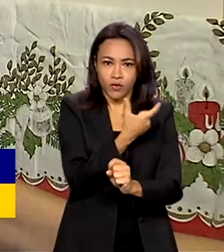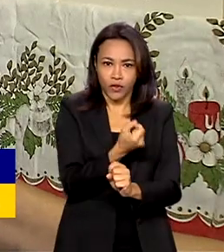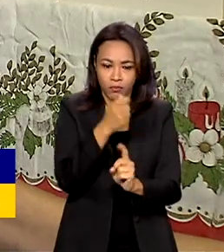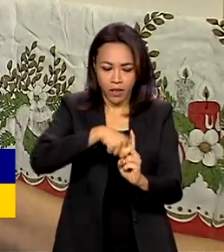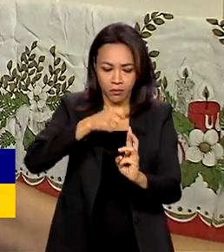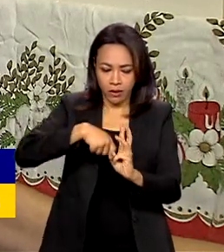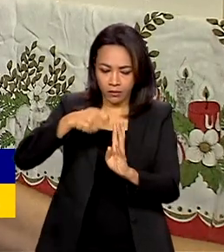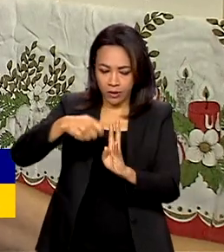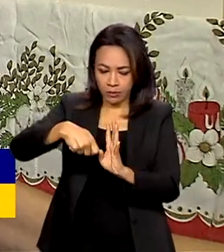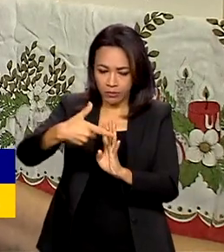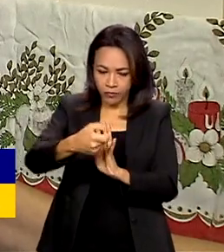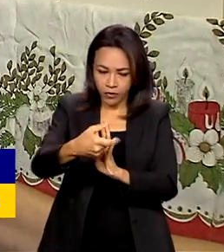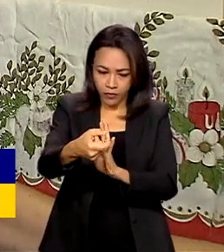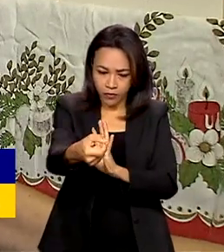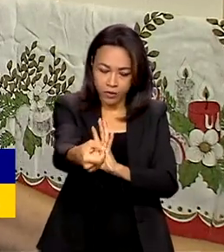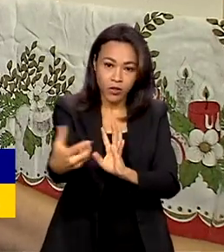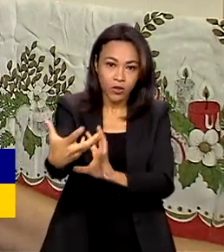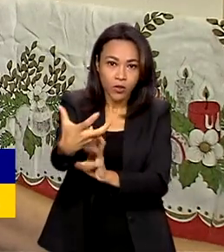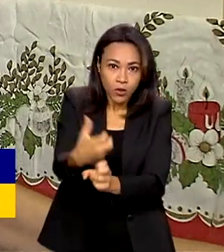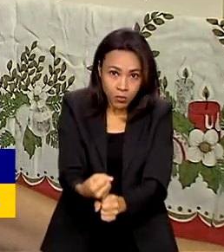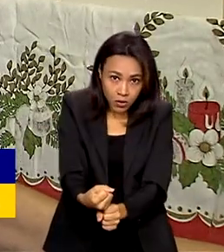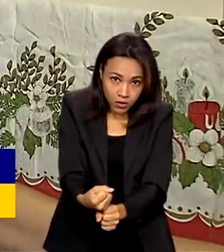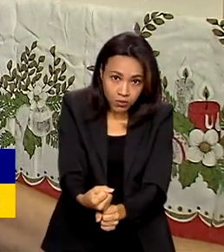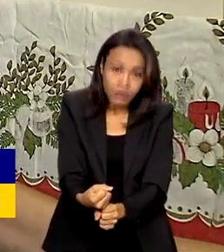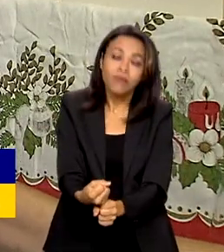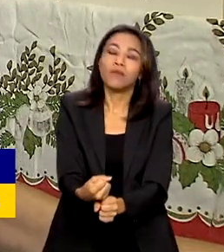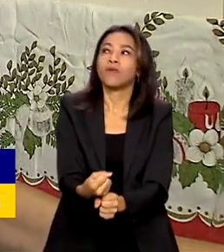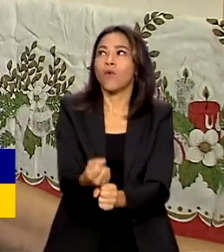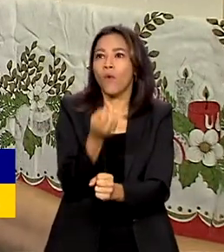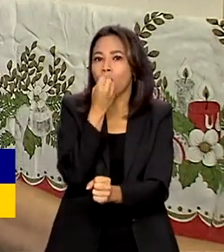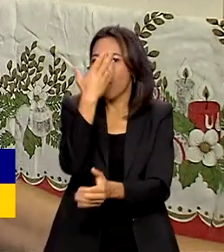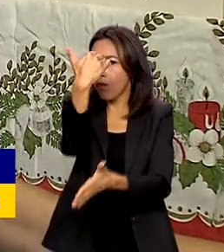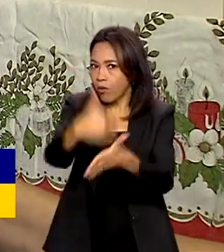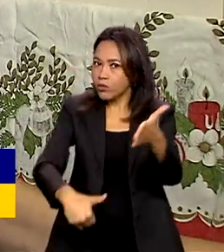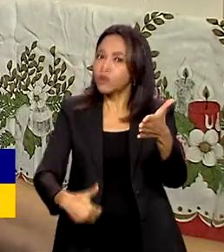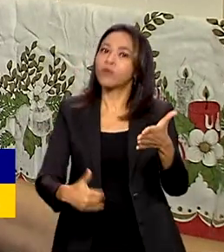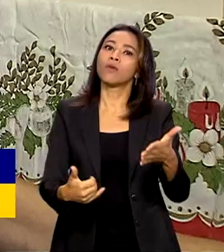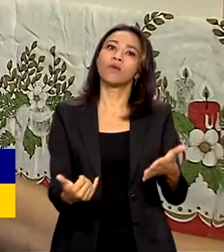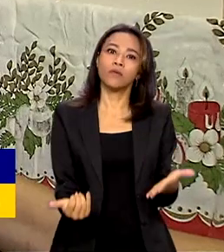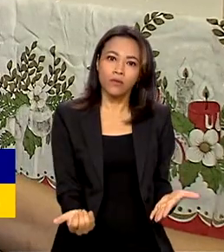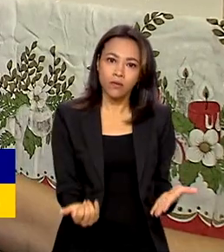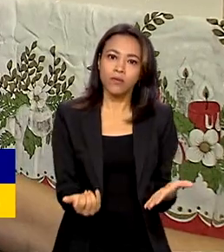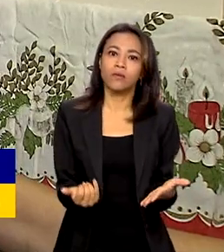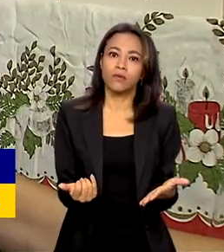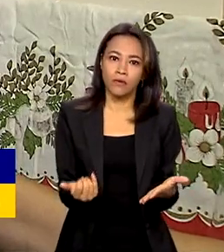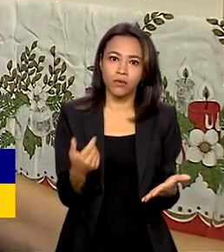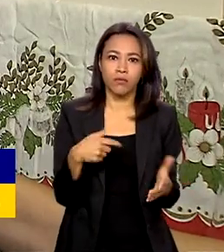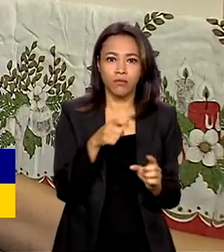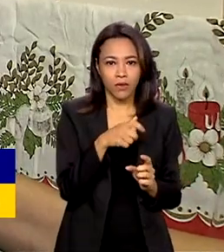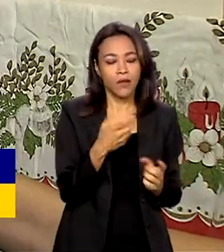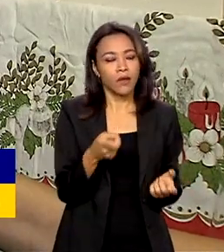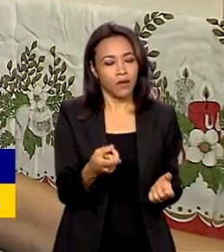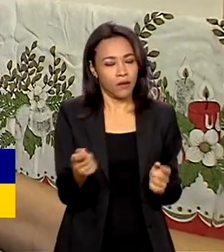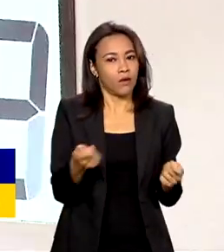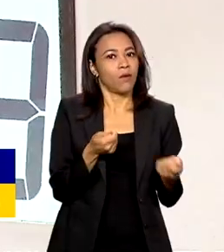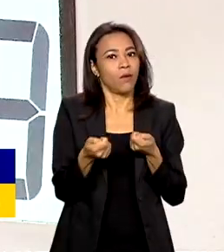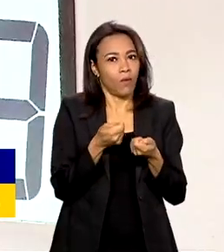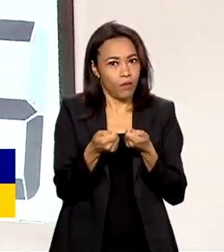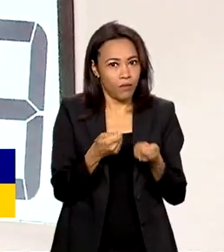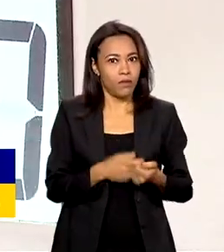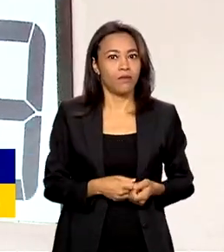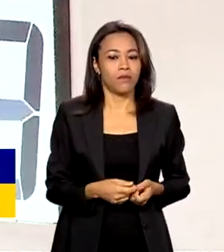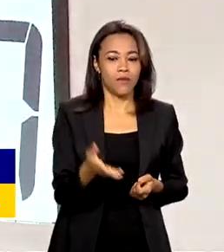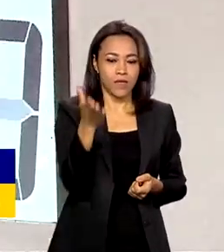mês, no final do ano já é um bom desconto, considerando, né, mensalmente, é uma boa economia.